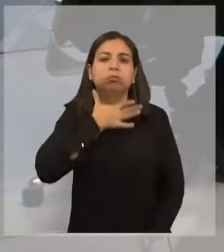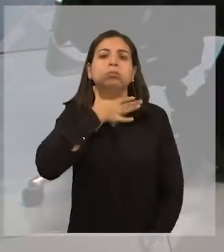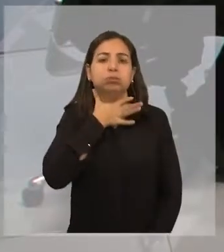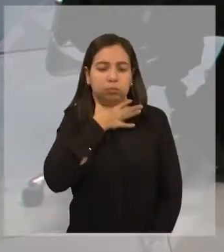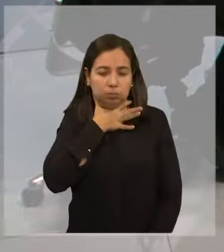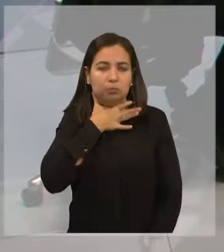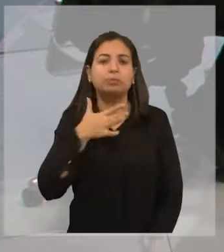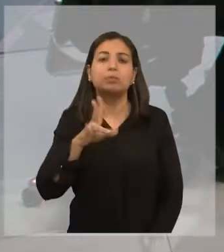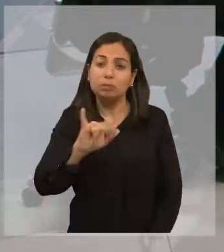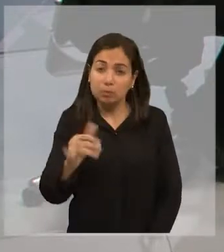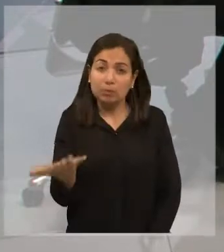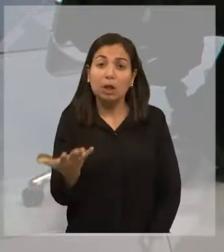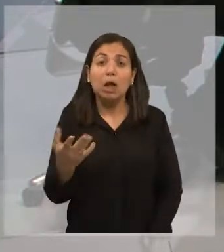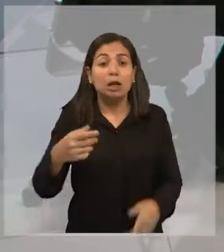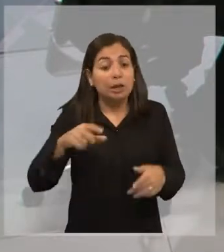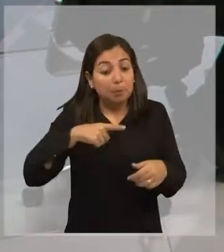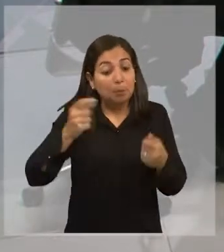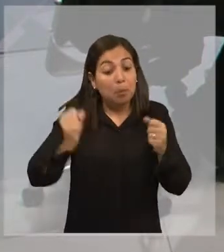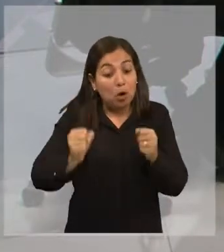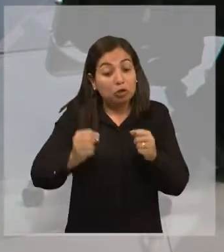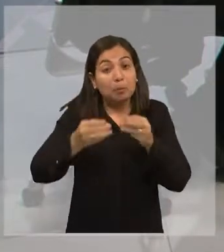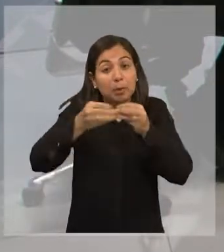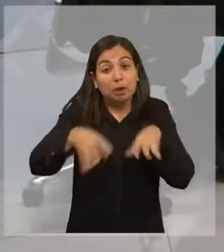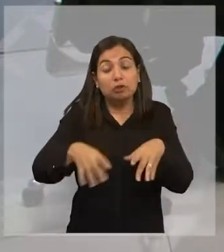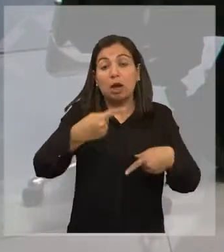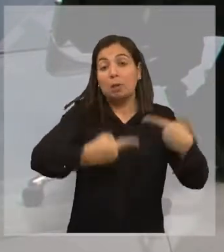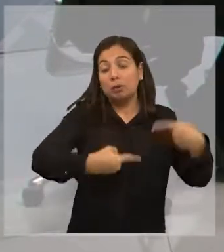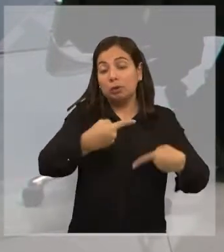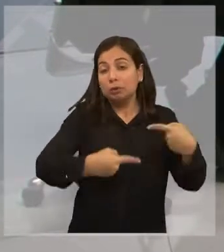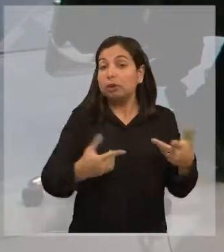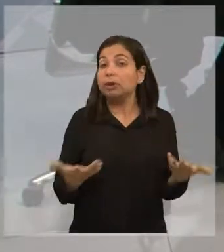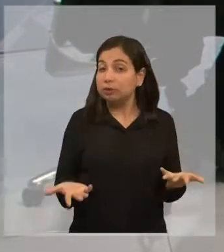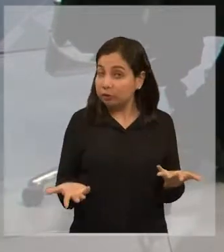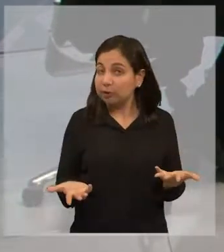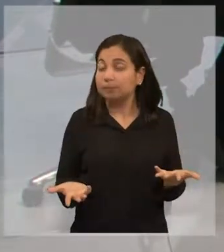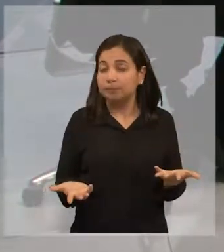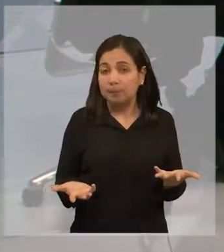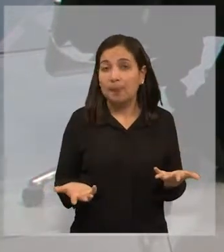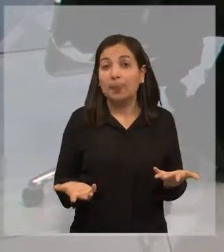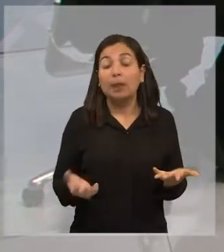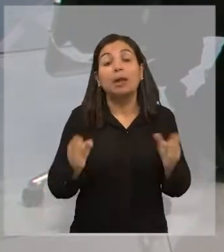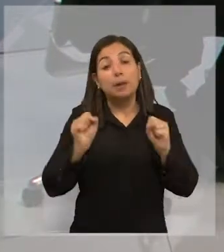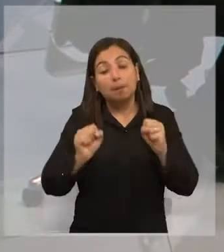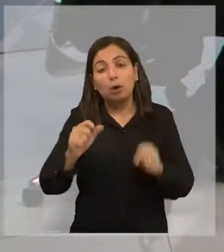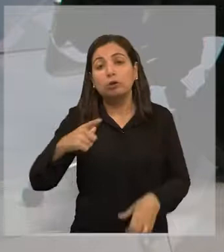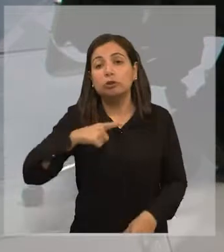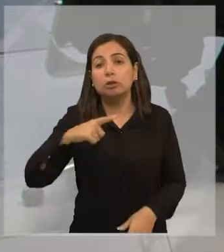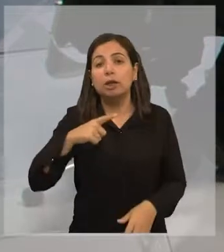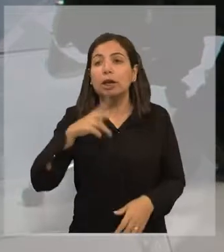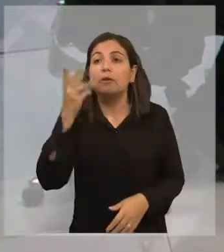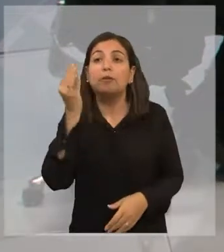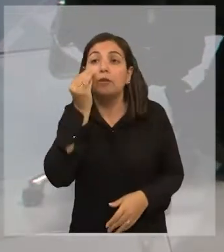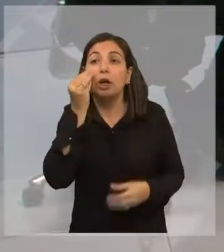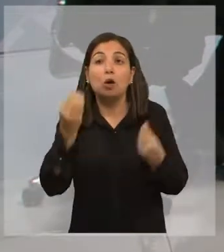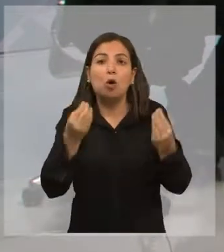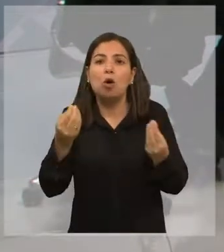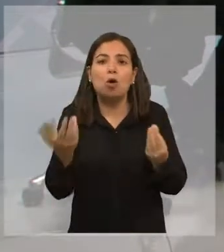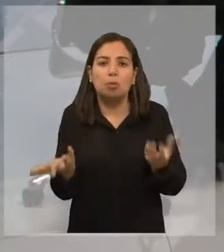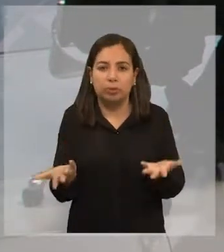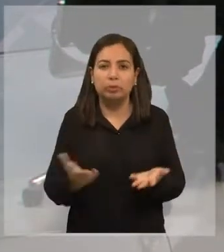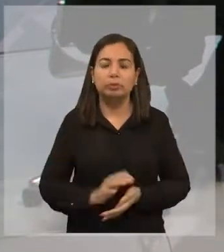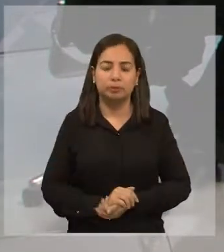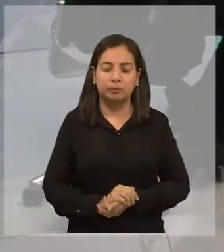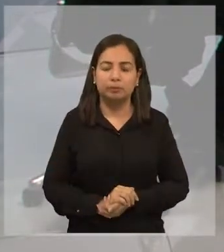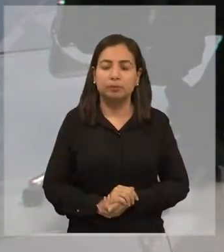uma instabilidade na política e daí para você não fica a imprevisibilidade vai ser uma regra na nossa Mas, Arnaldo, eu quero comentar uma